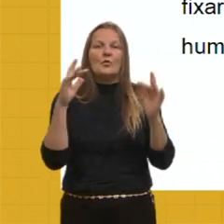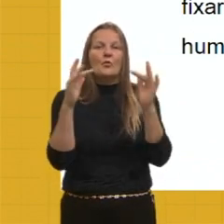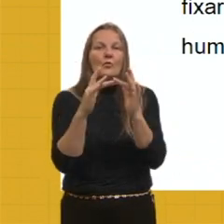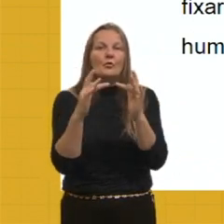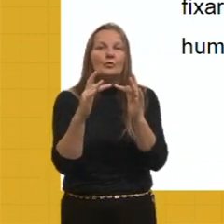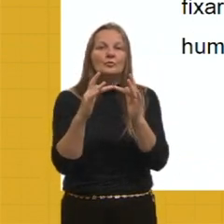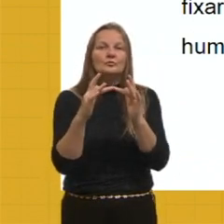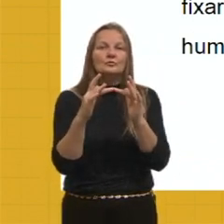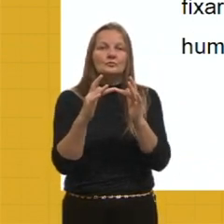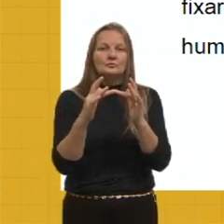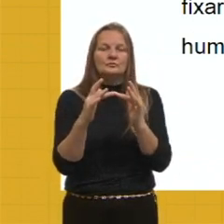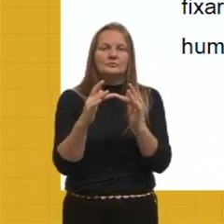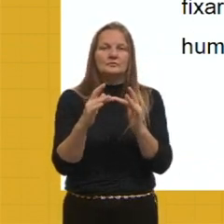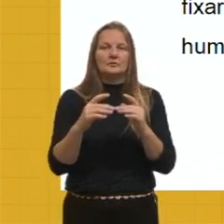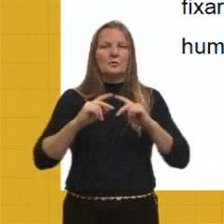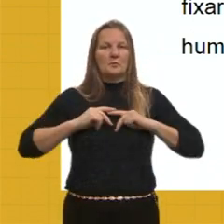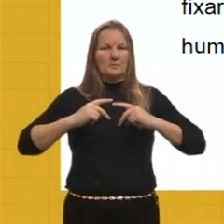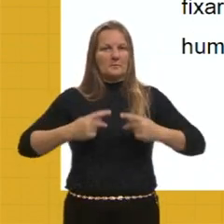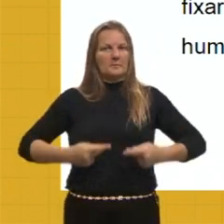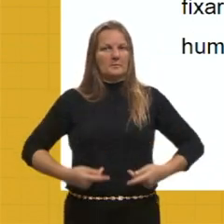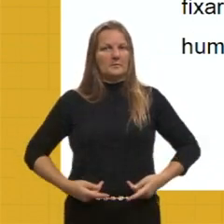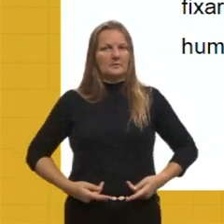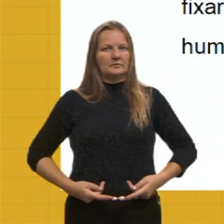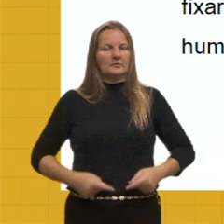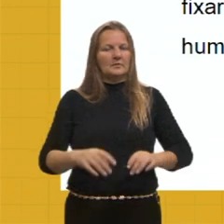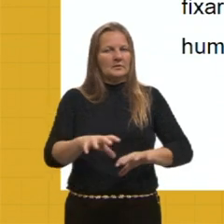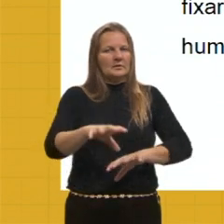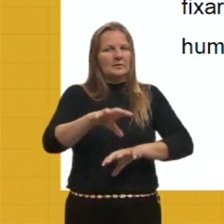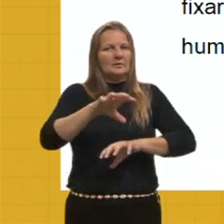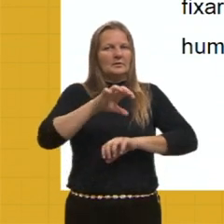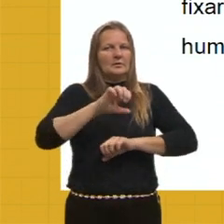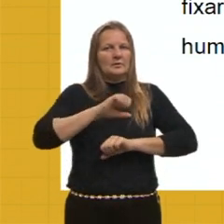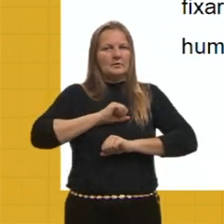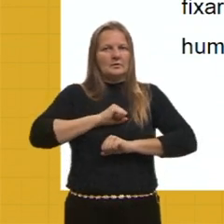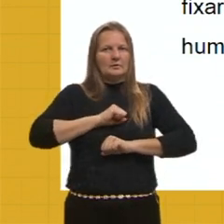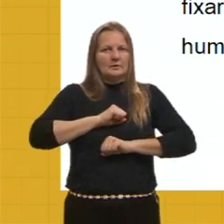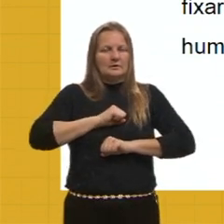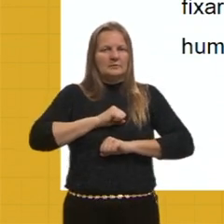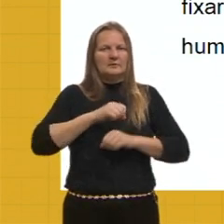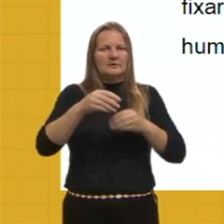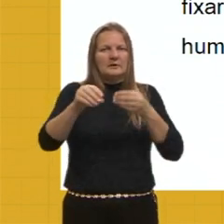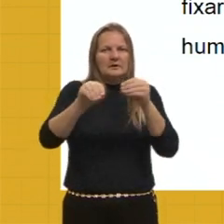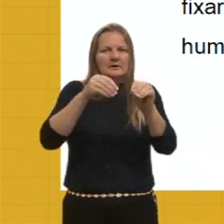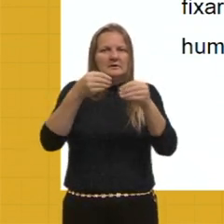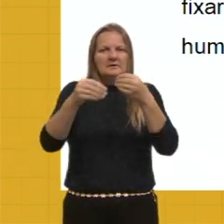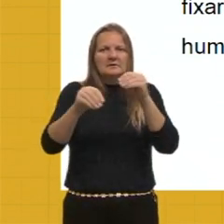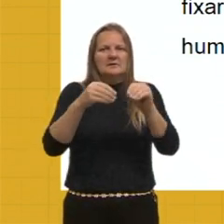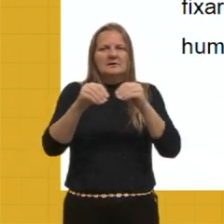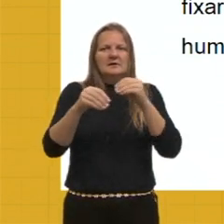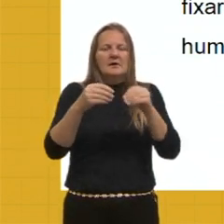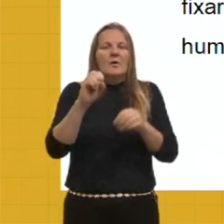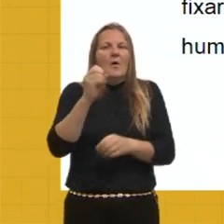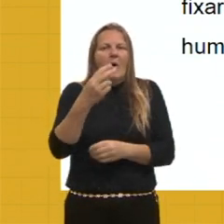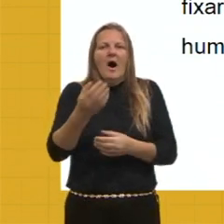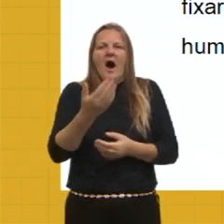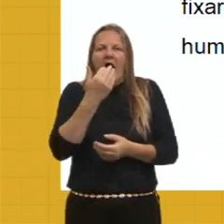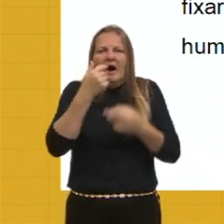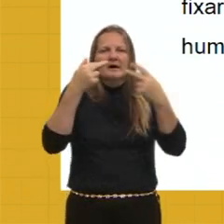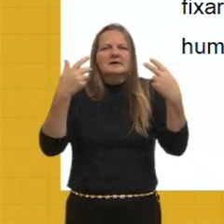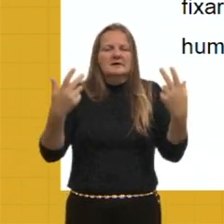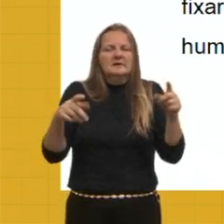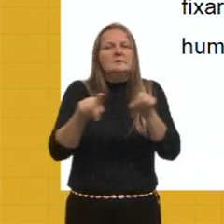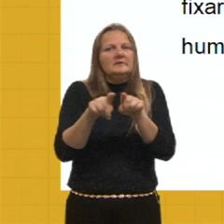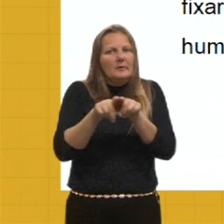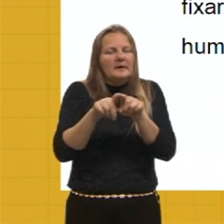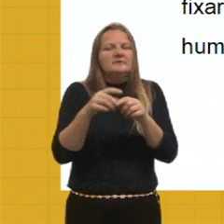entre em contato com o ser humano quando a gente absorve esse microplástico a gente ingere em algum alimento